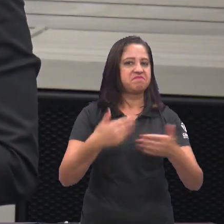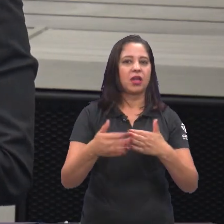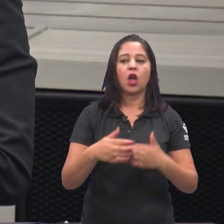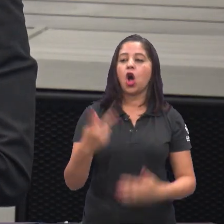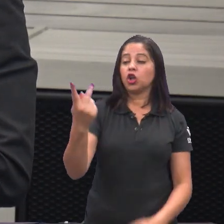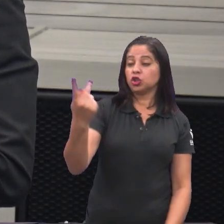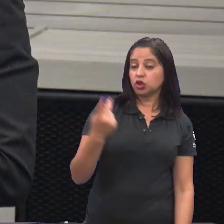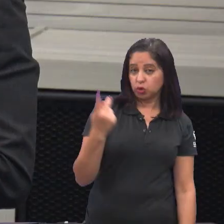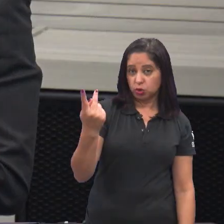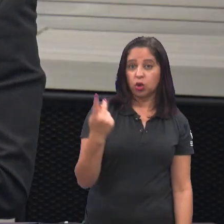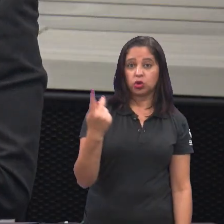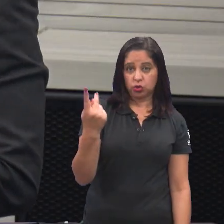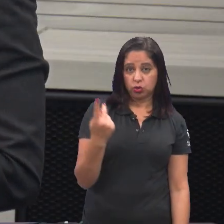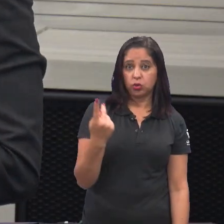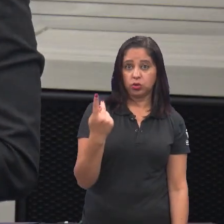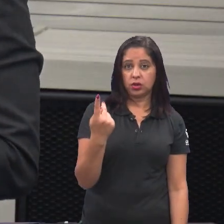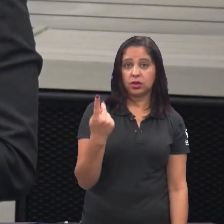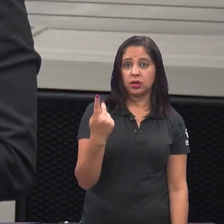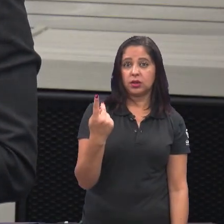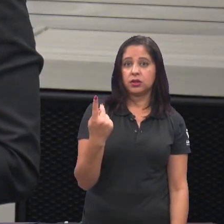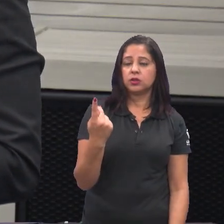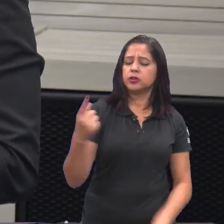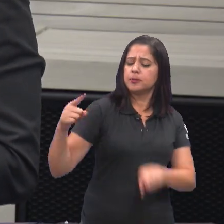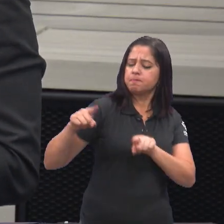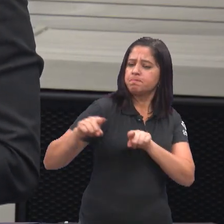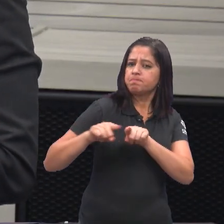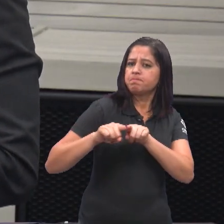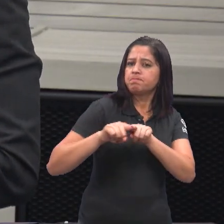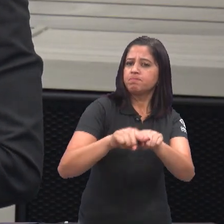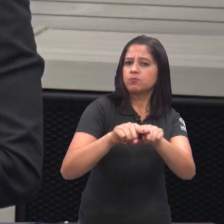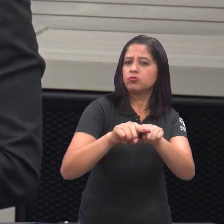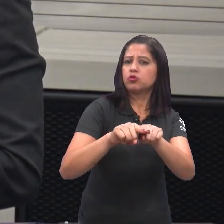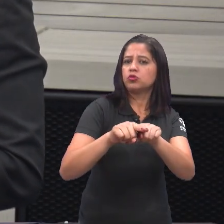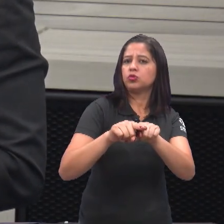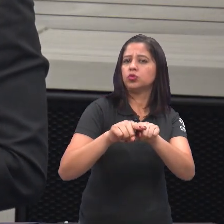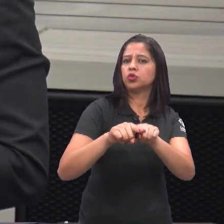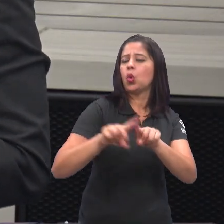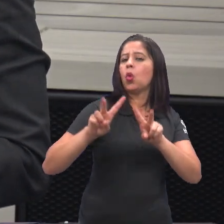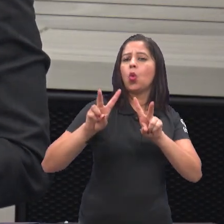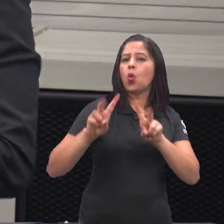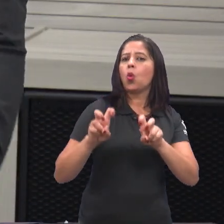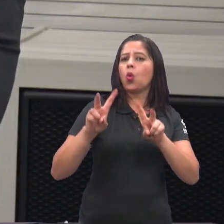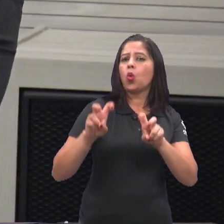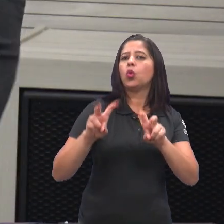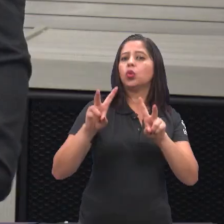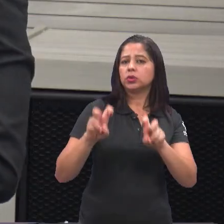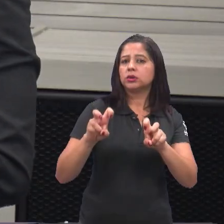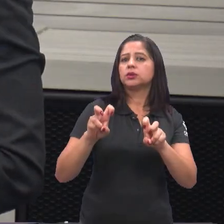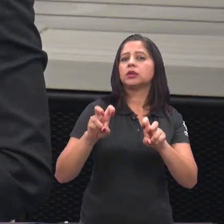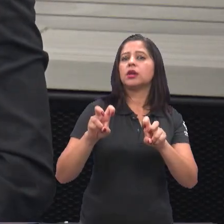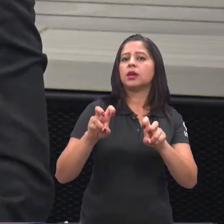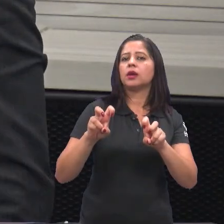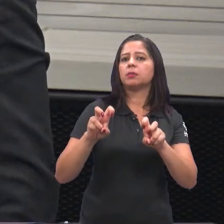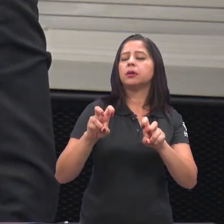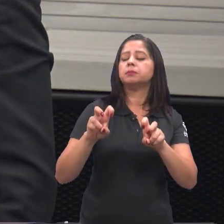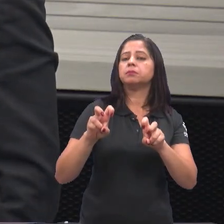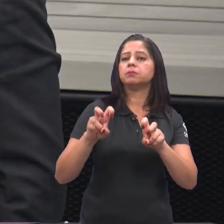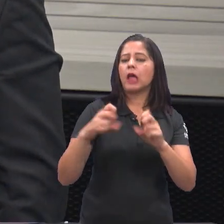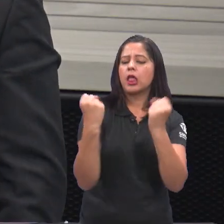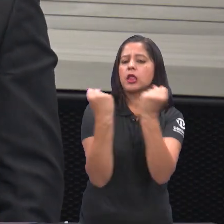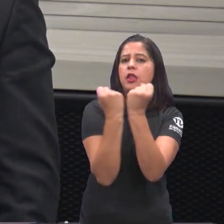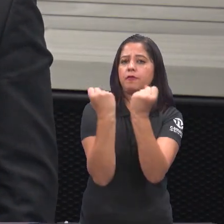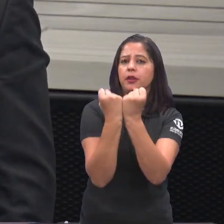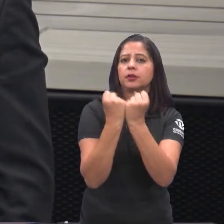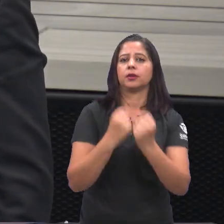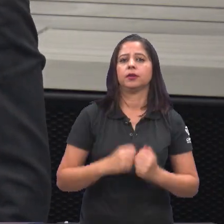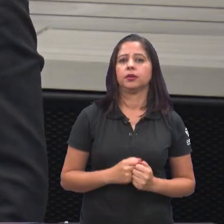a Vossa Excelência disse agora há pouco, alinhado com as pautas dos quais a gente fomos eleitos para estar aqui defendendo.